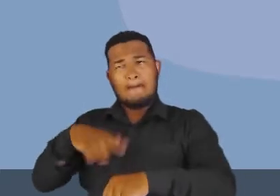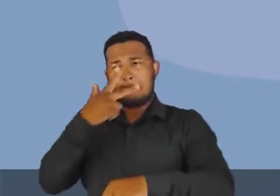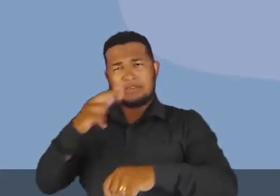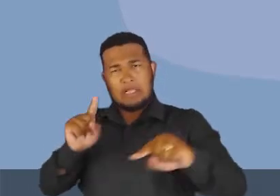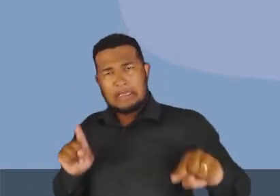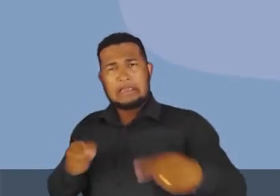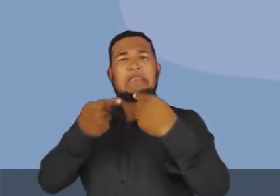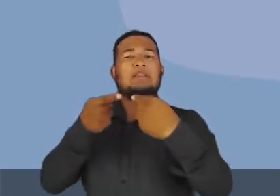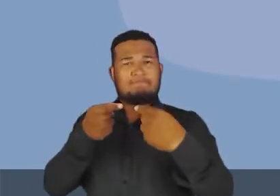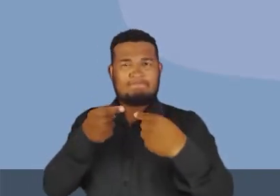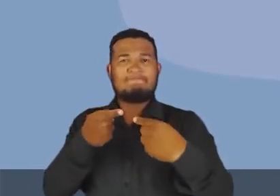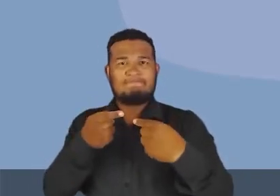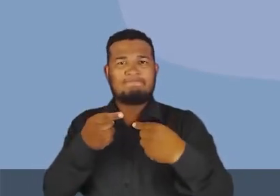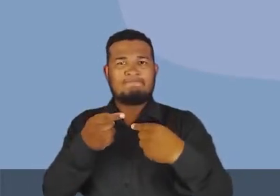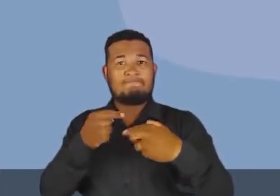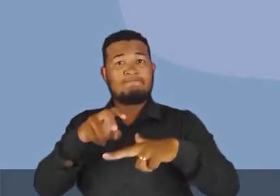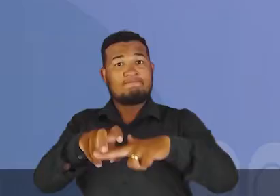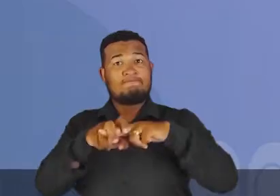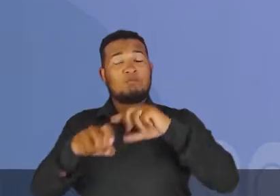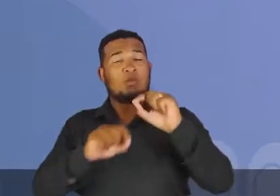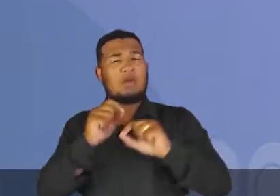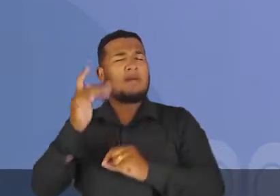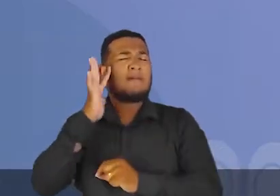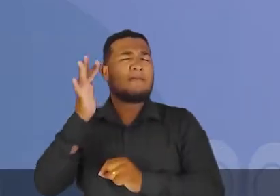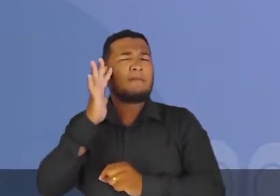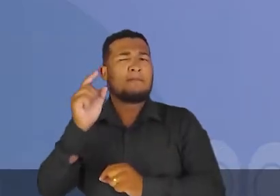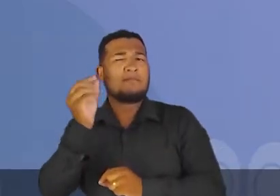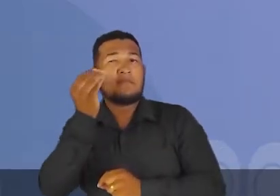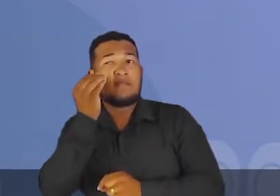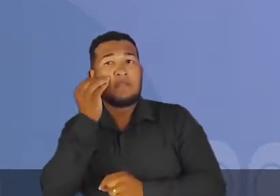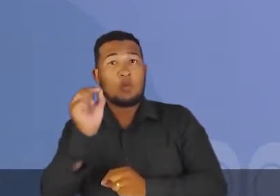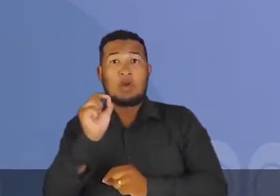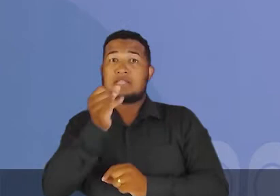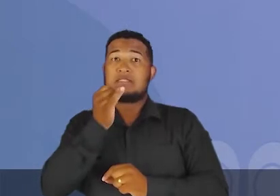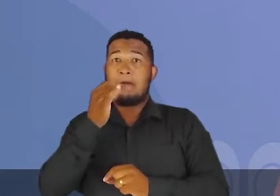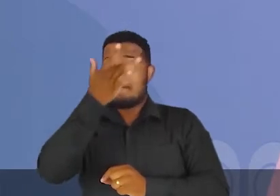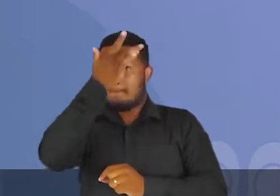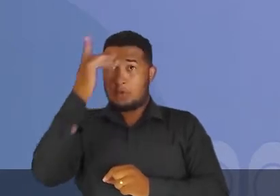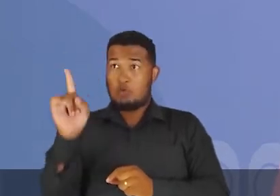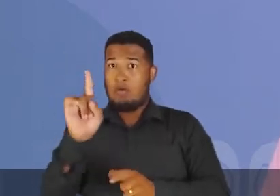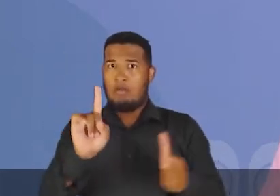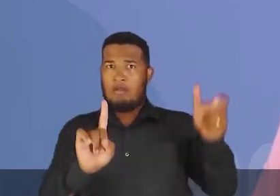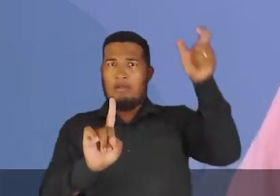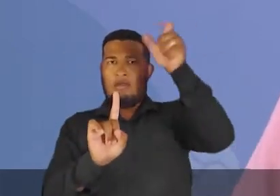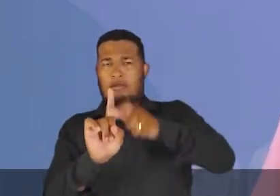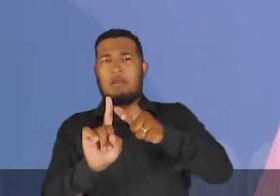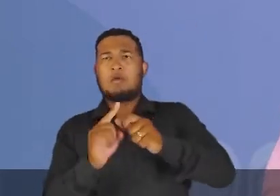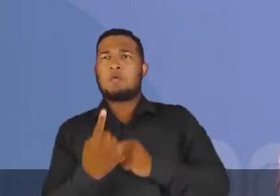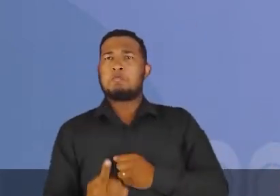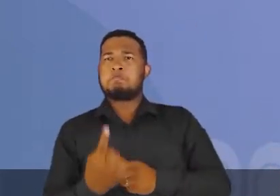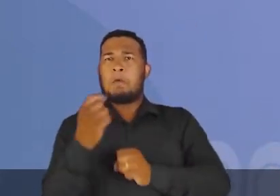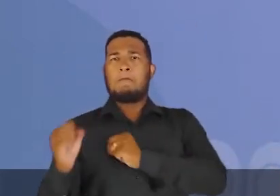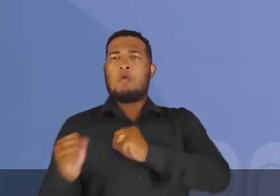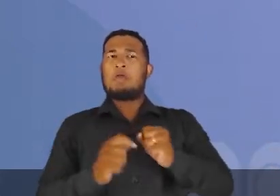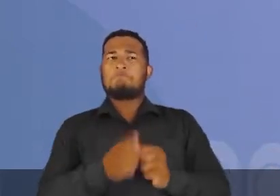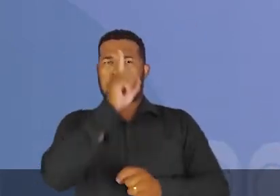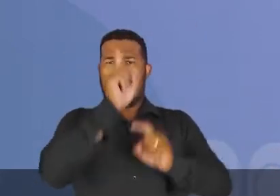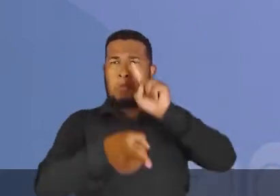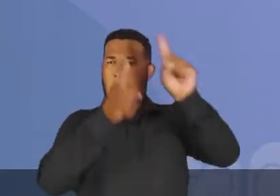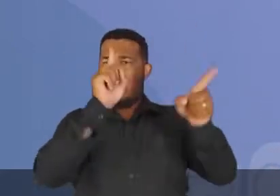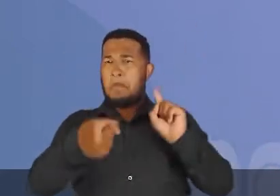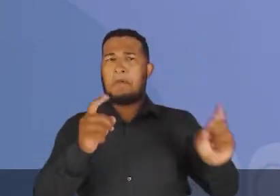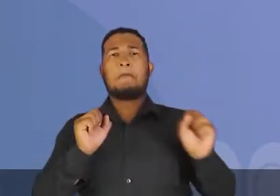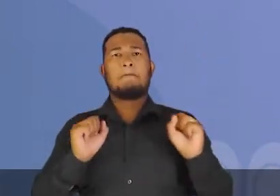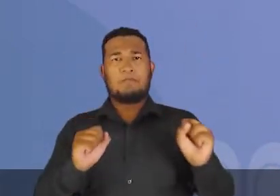das pessoas. Então tentem imaginar reis absolutistas que alegam, por exemplo, que